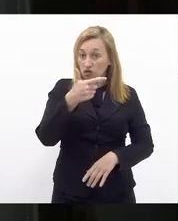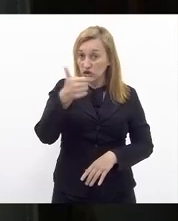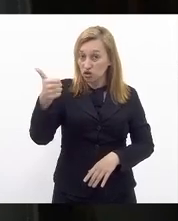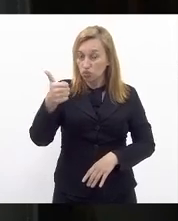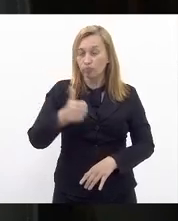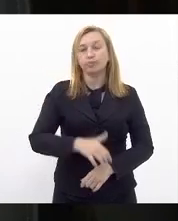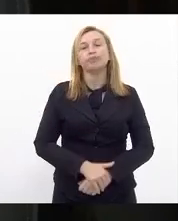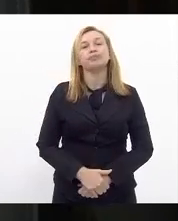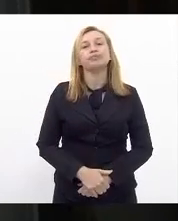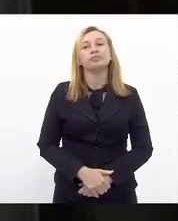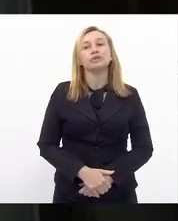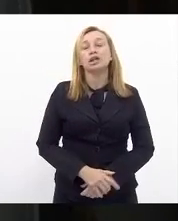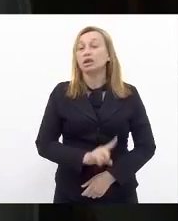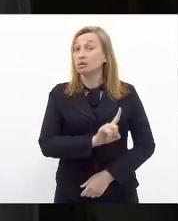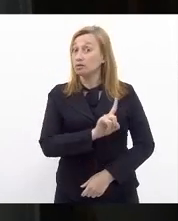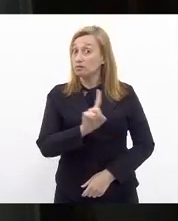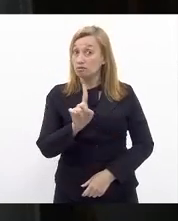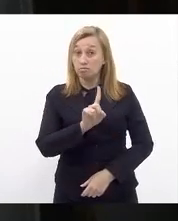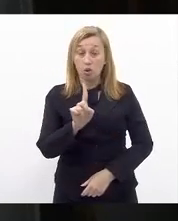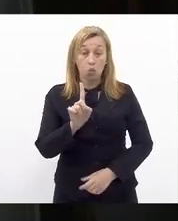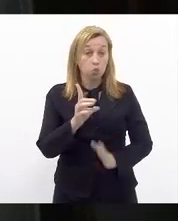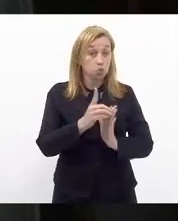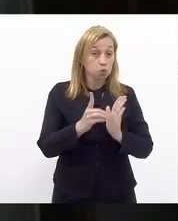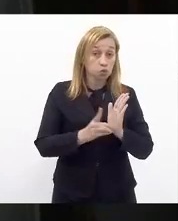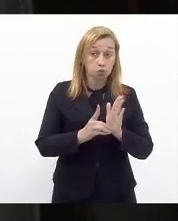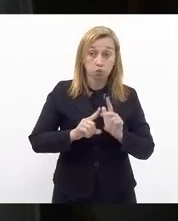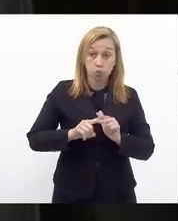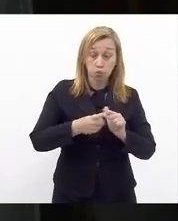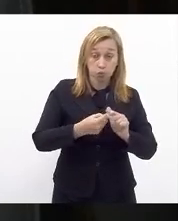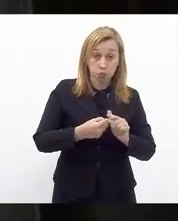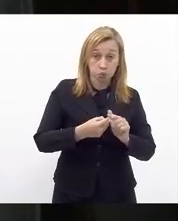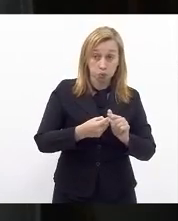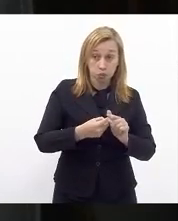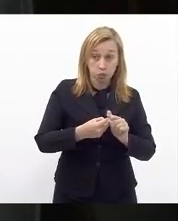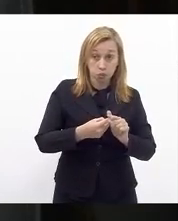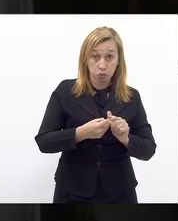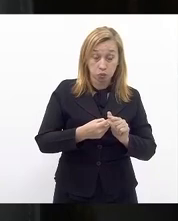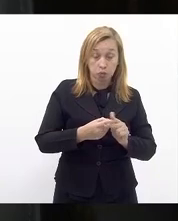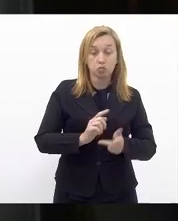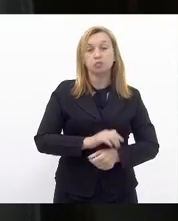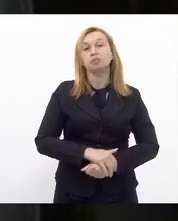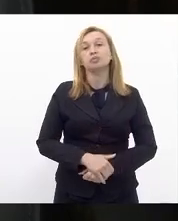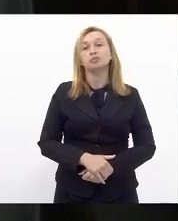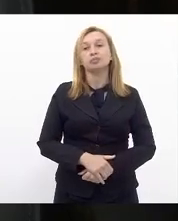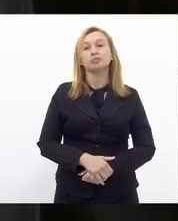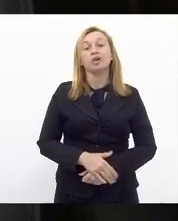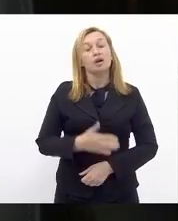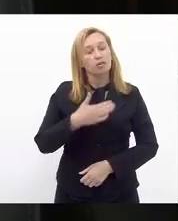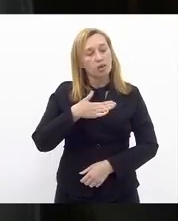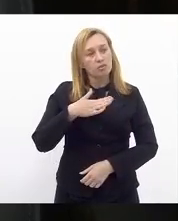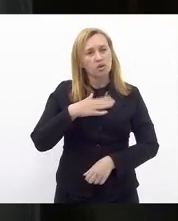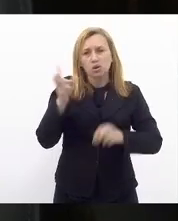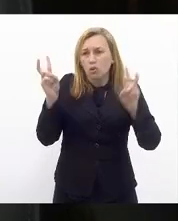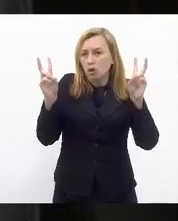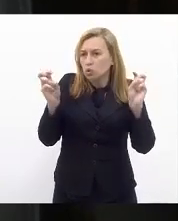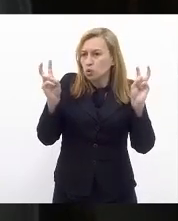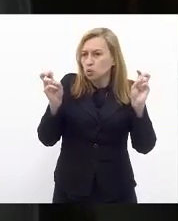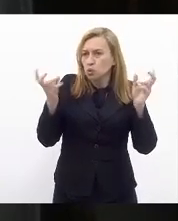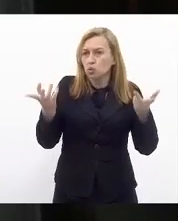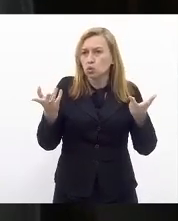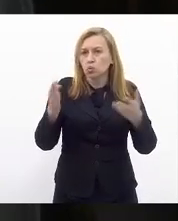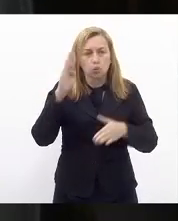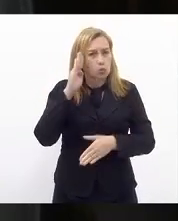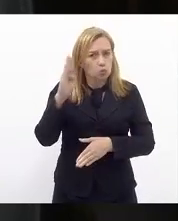21 e mão o decreto regulamento regulamentador para mim sua questão